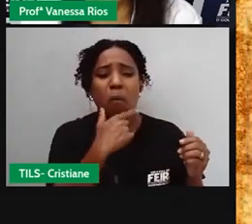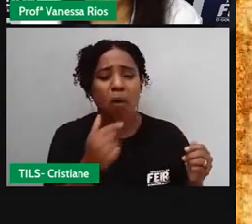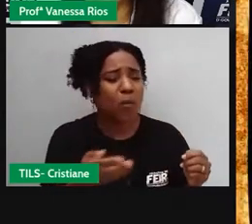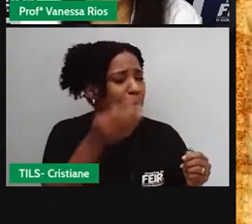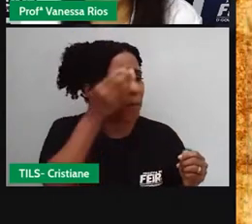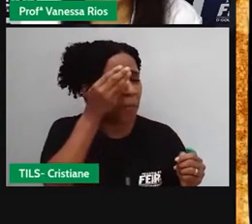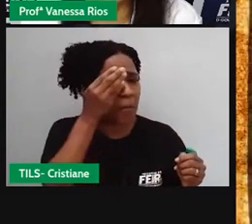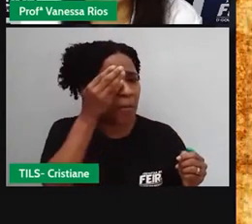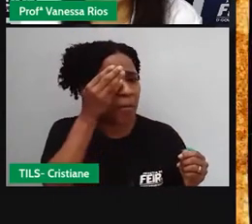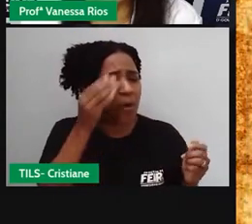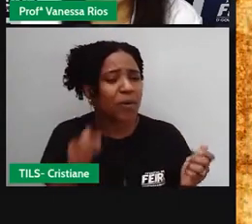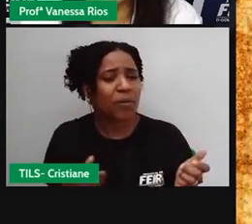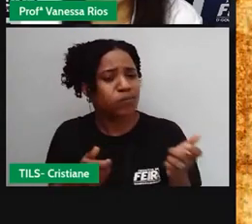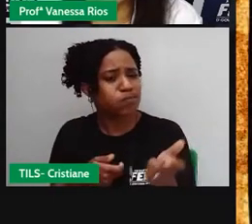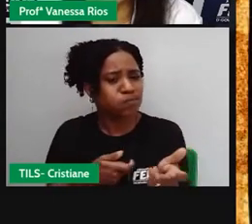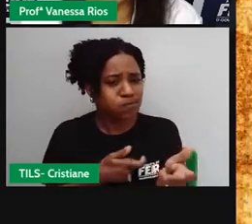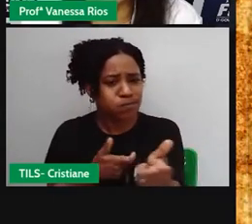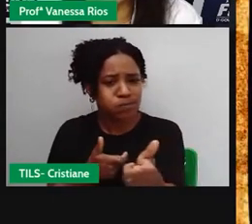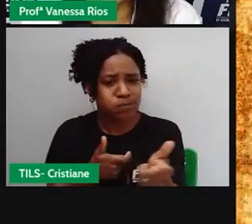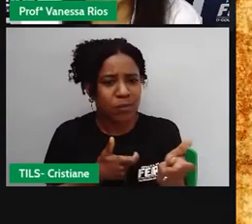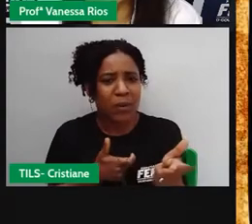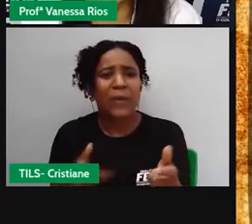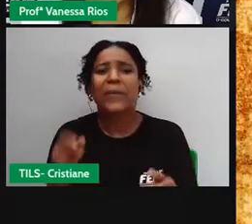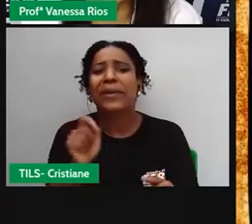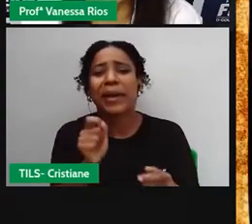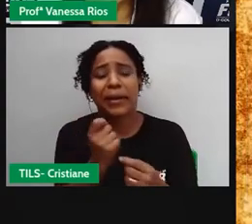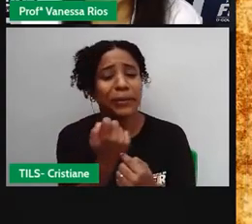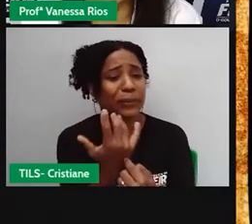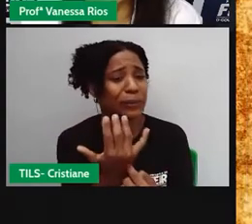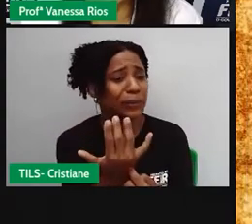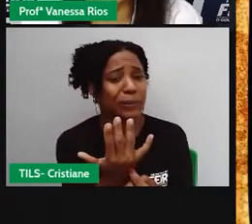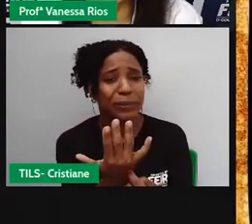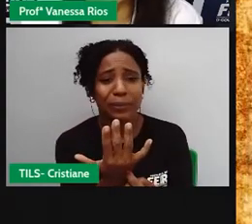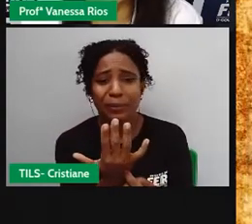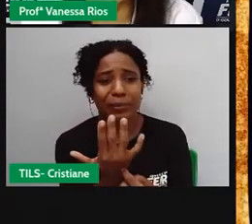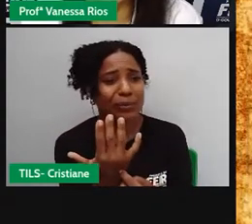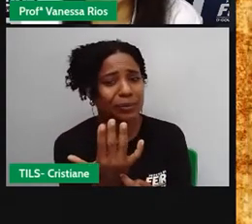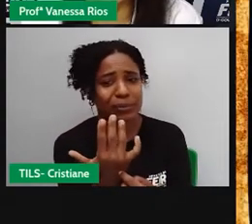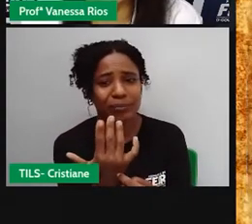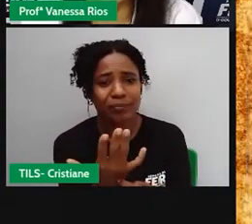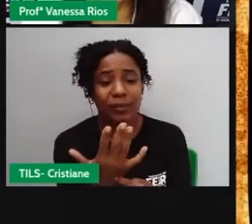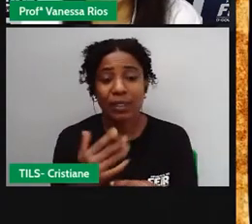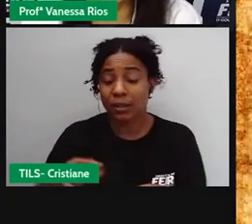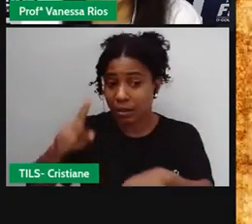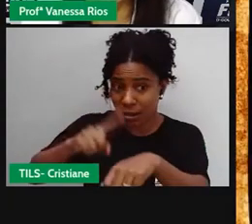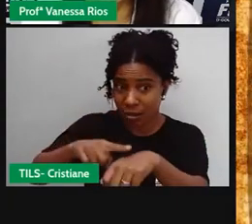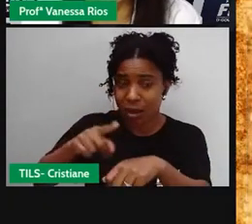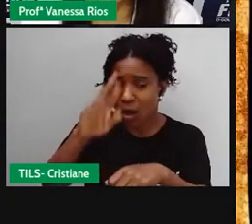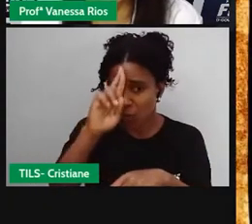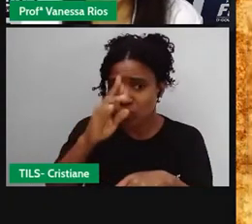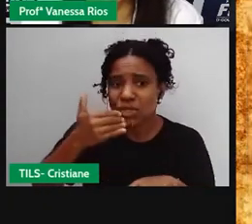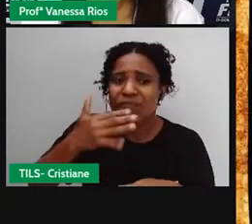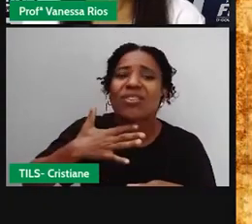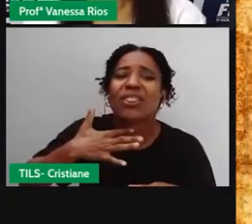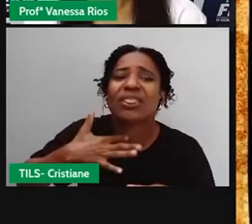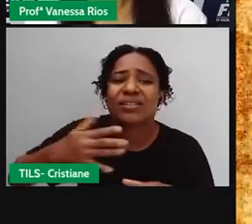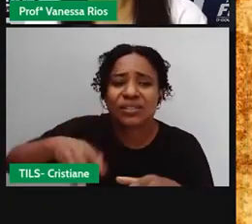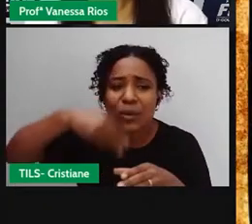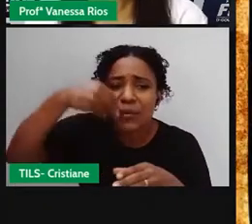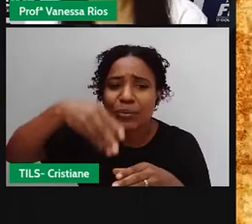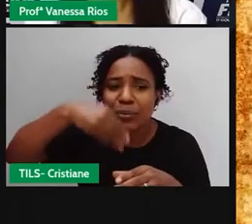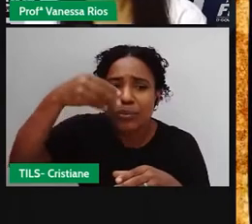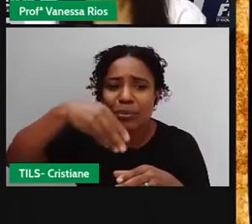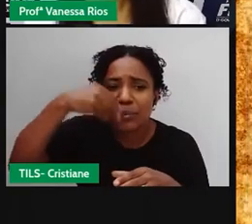para clarear as coisas. E na hora do almoço, ai daquele que pedisse um pouco de farinha. Ia ter que comer uma papa de